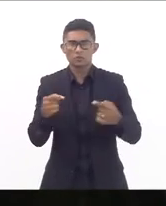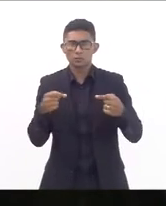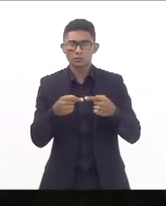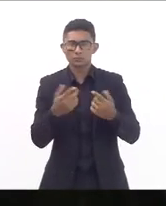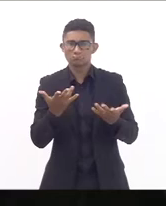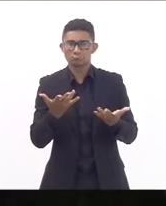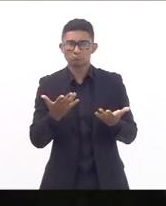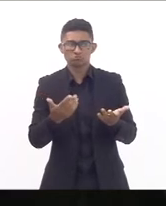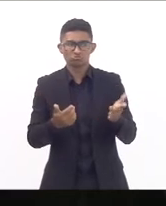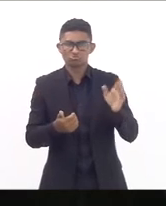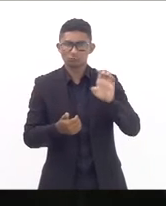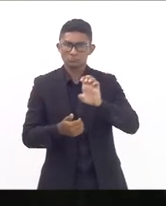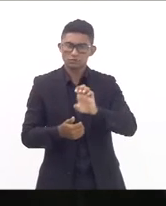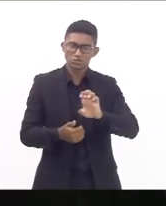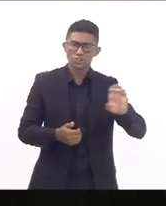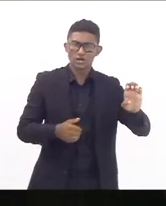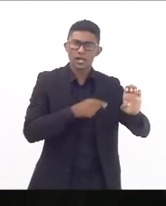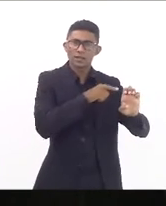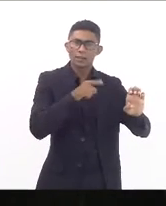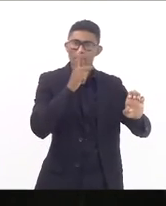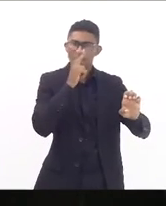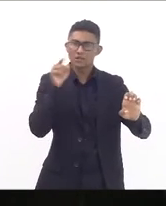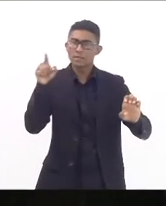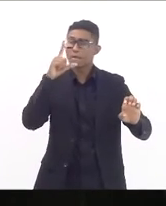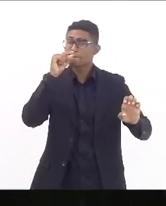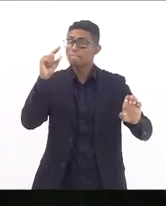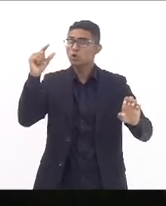esquerda tem fé no Putin.